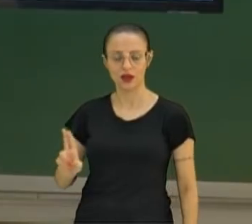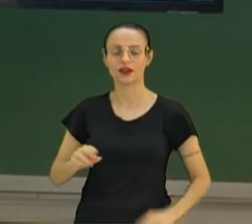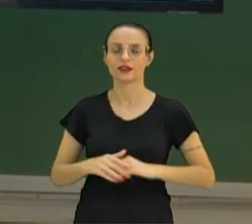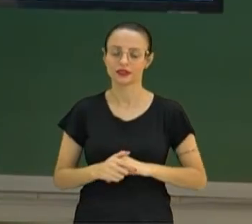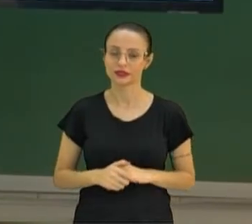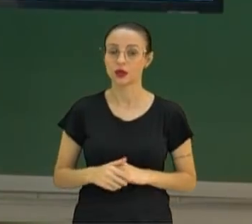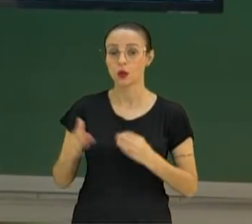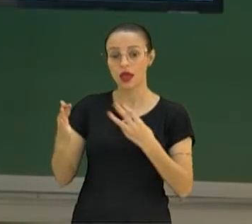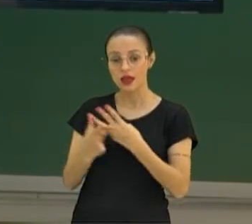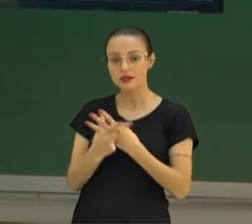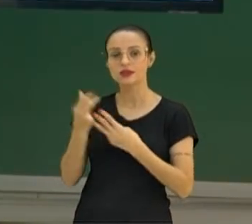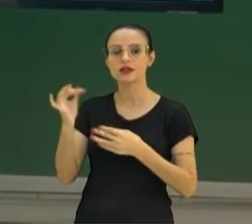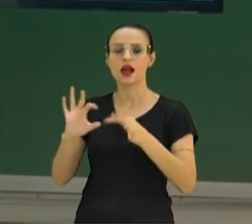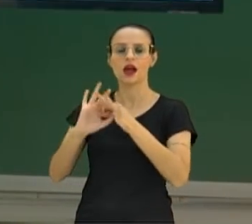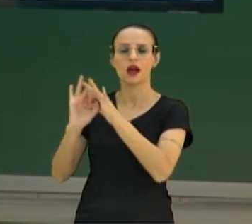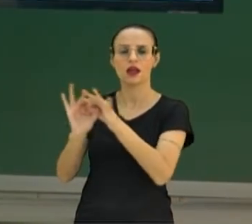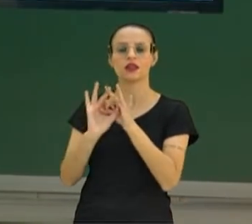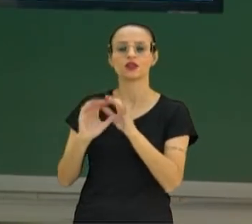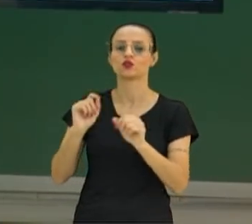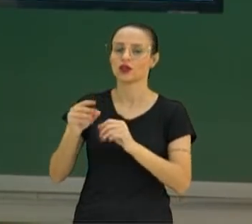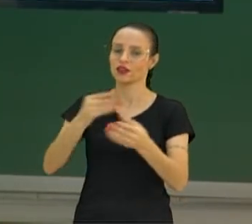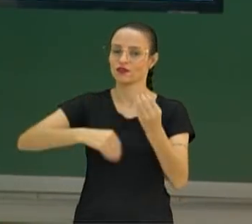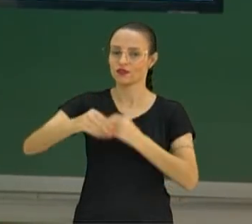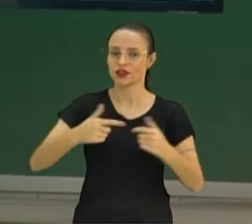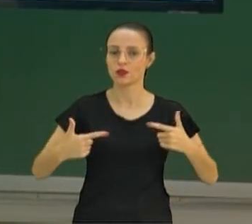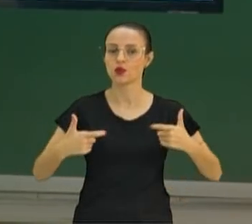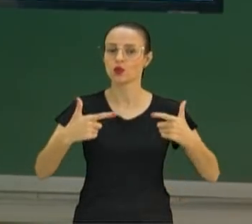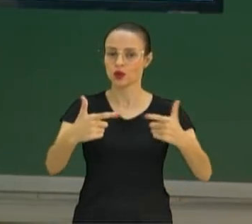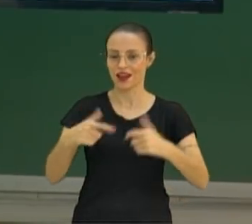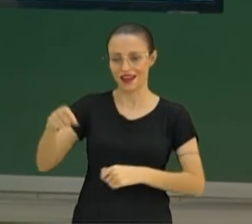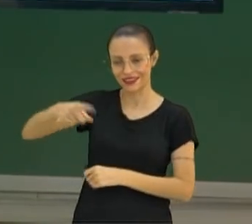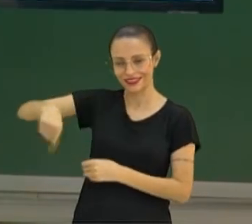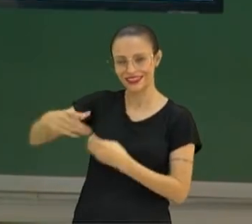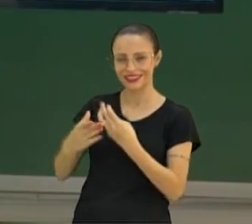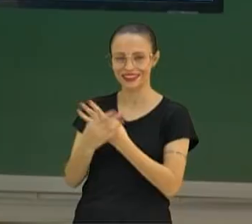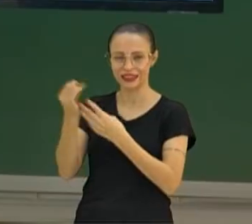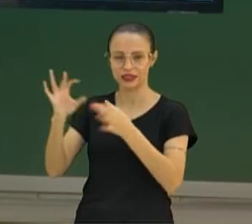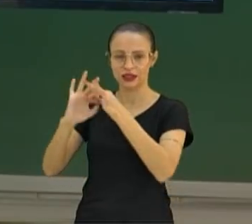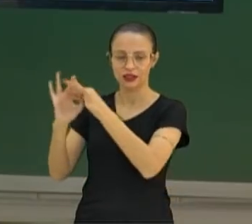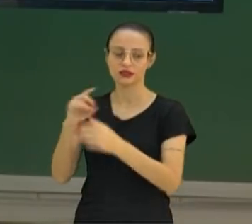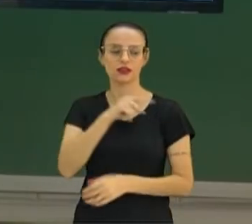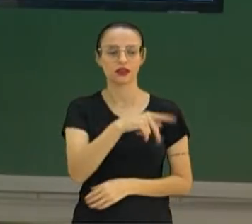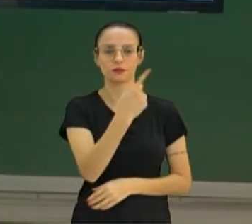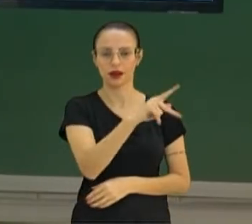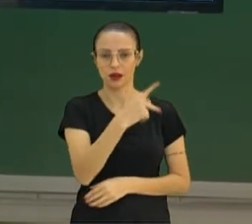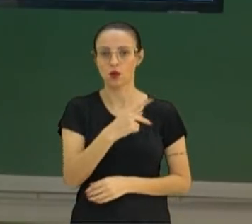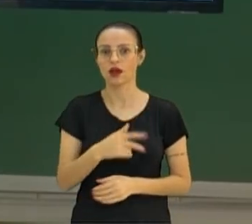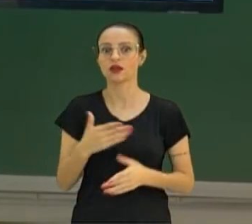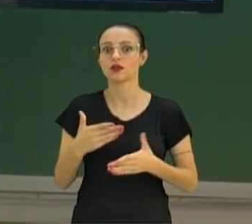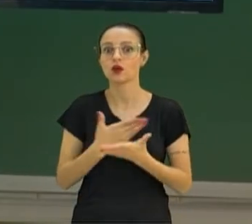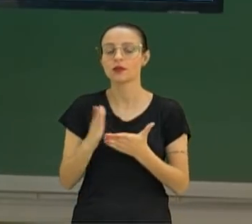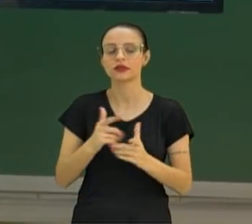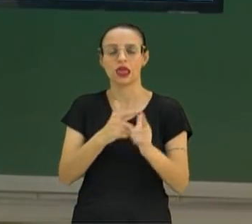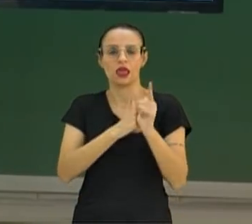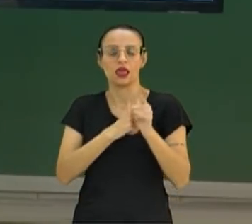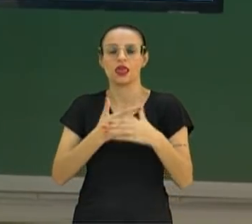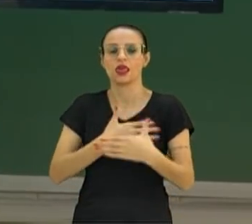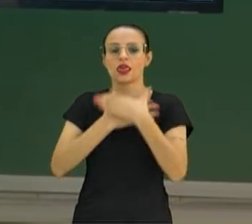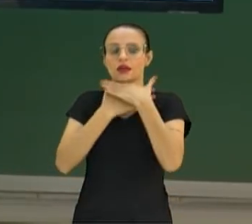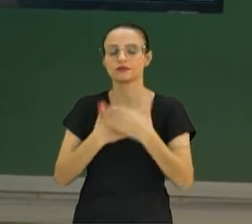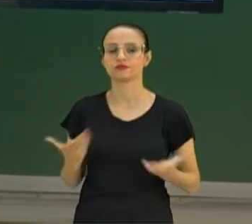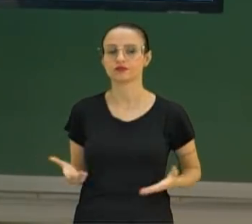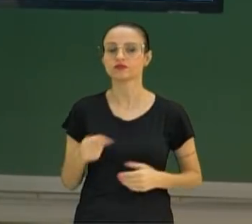Então, esses países envolvidos no conflito, tanto na Tríplice Aliança como no Paraguai, vão ter esse endividamento, né? O Paraguai vai